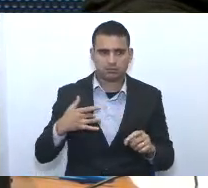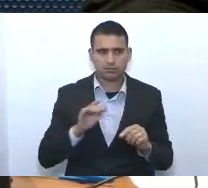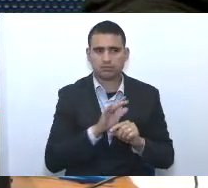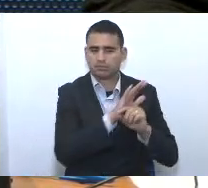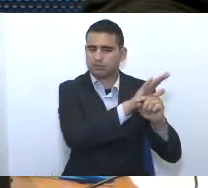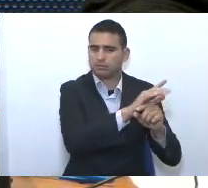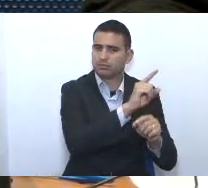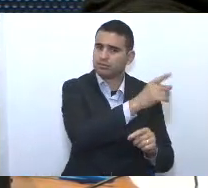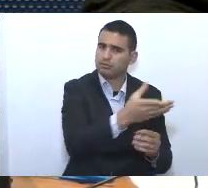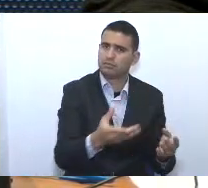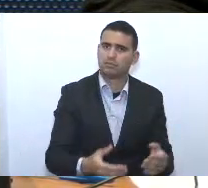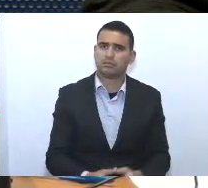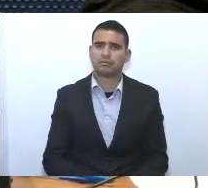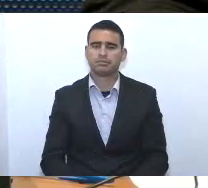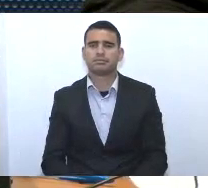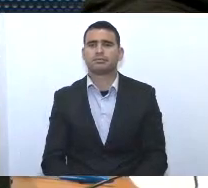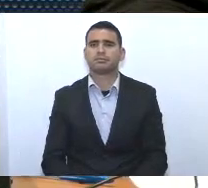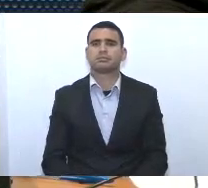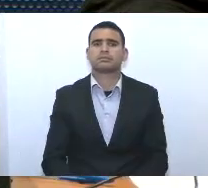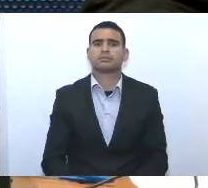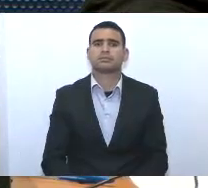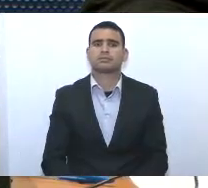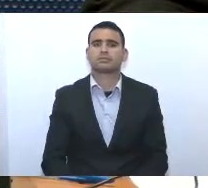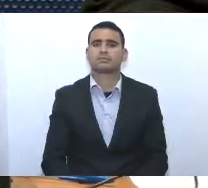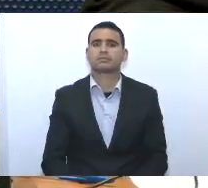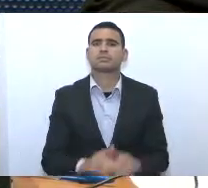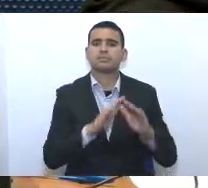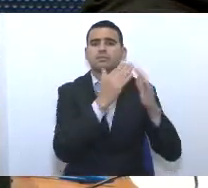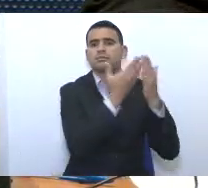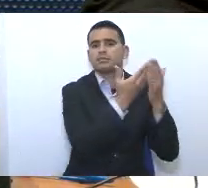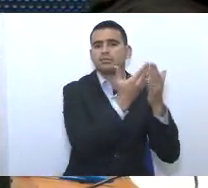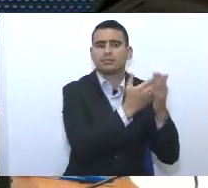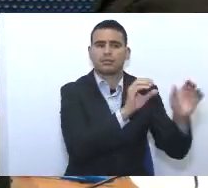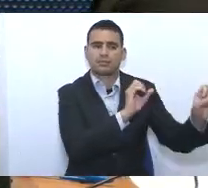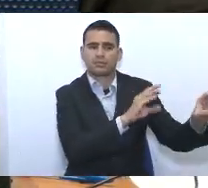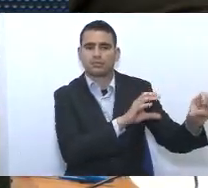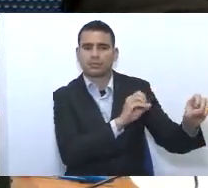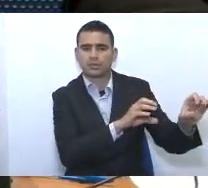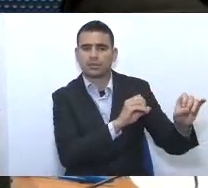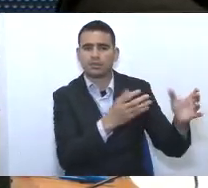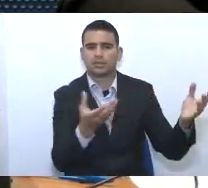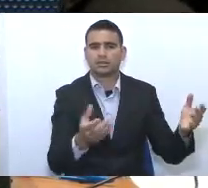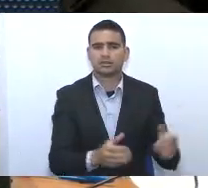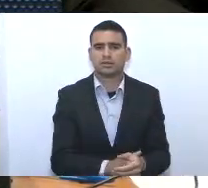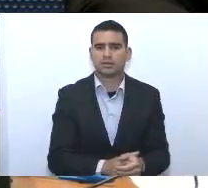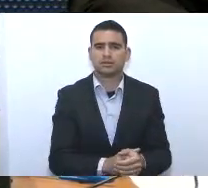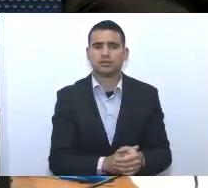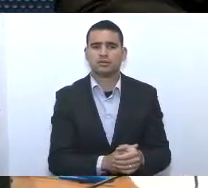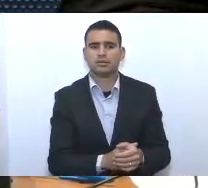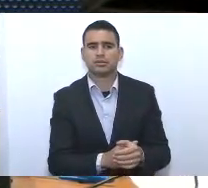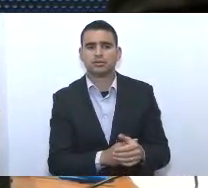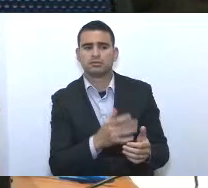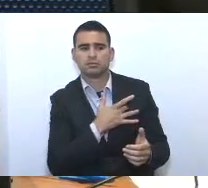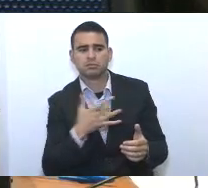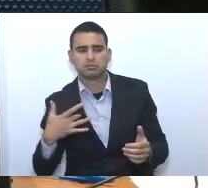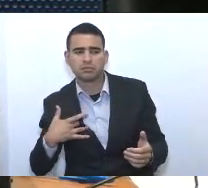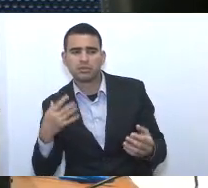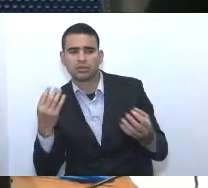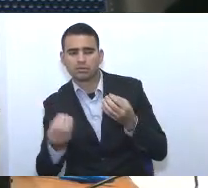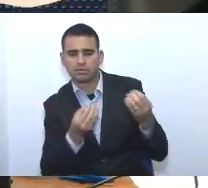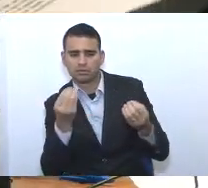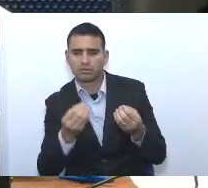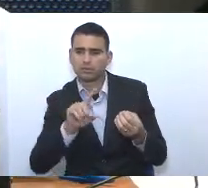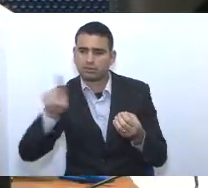recurso arrecadado, principalmente quanto ao ensino escolar, assistência social, saneamento básico, mobilidade urbana, que são